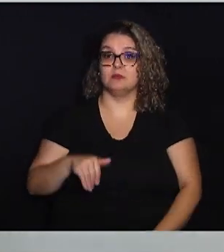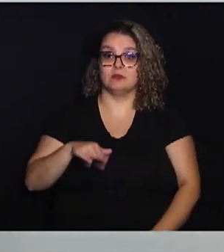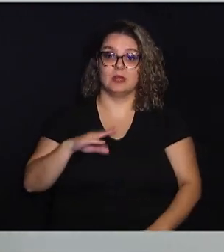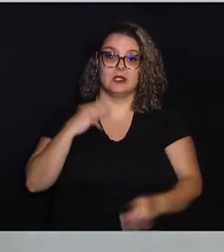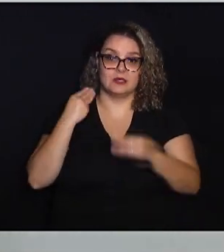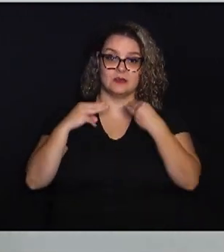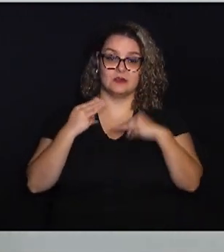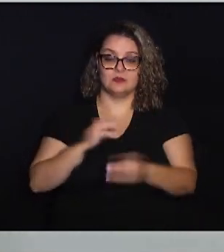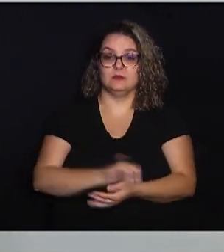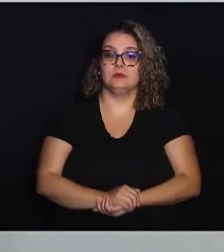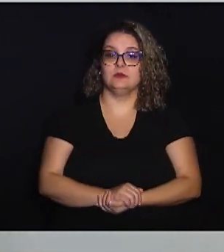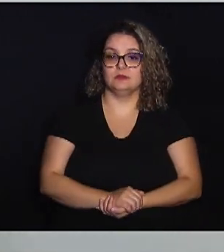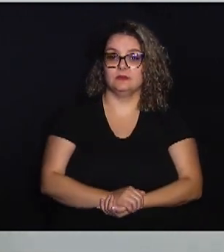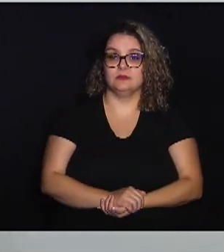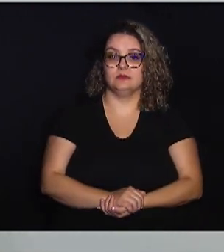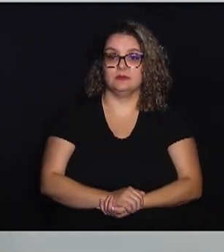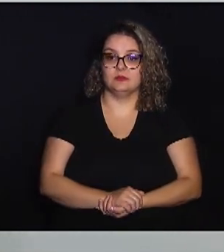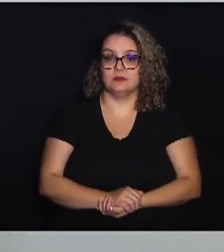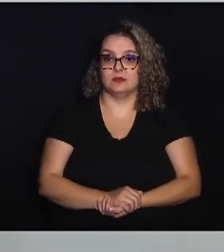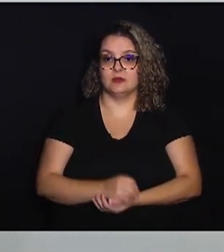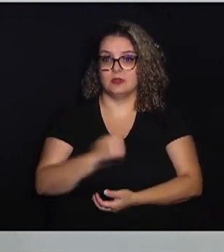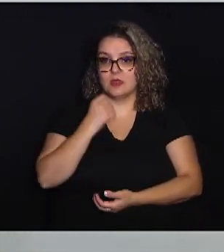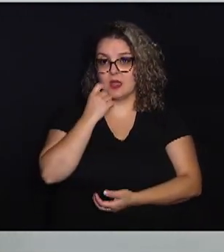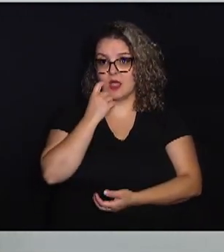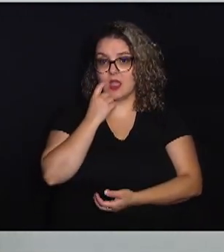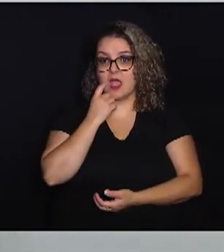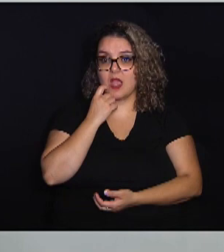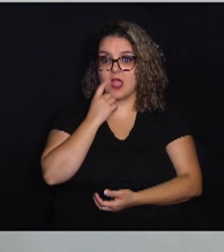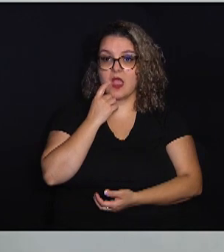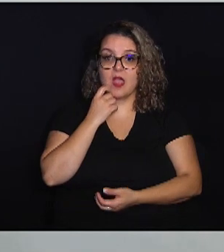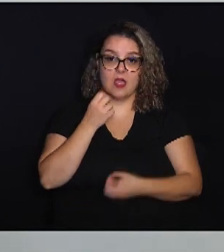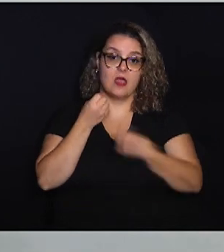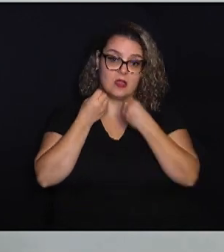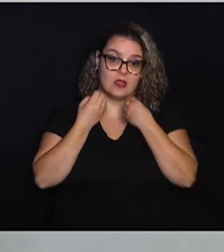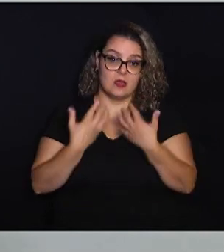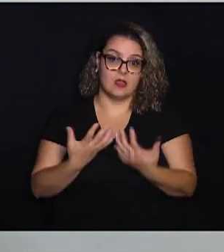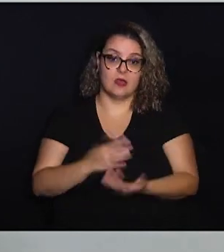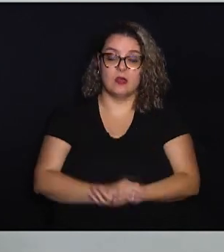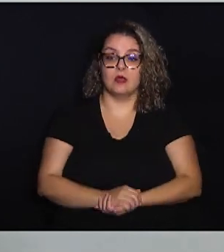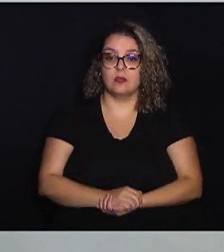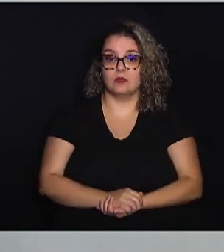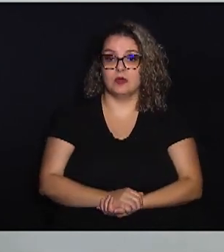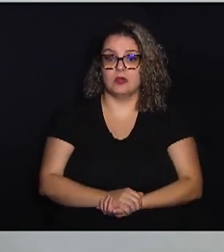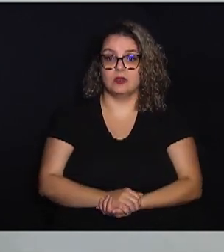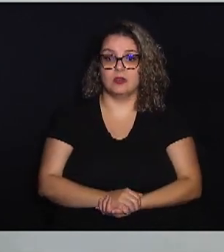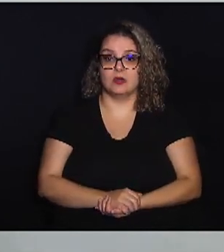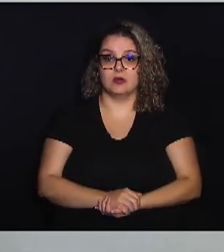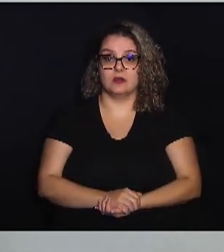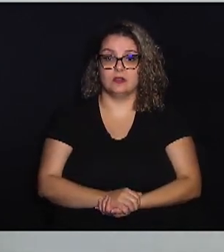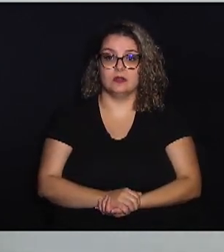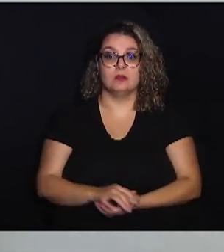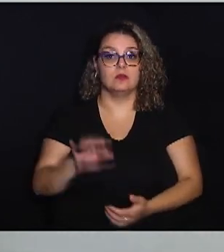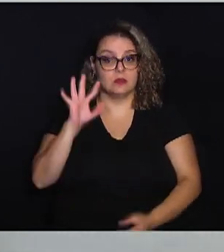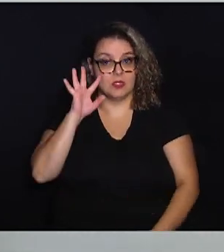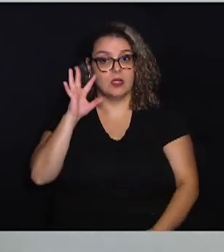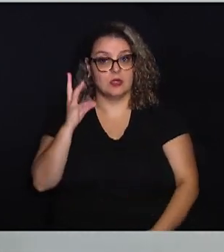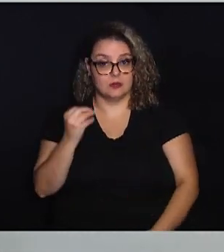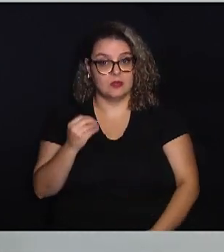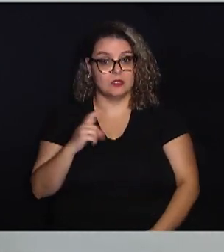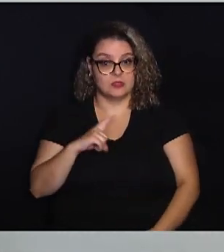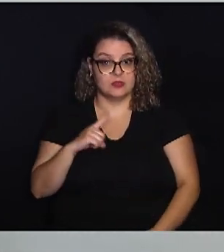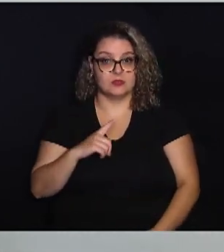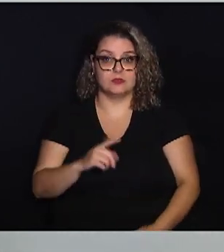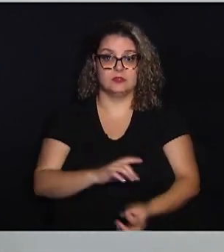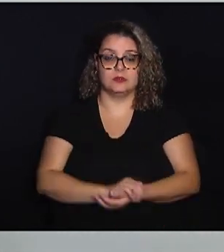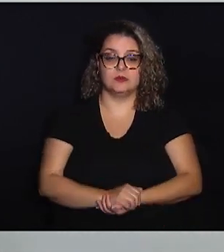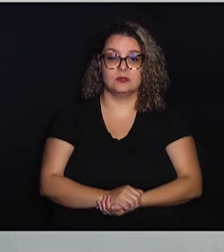música. Eu leio porque é bom, né, para ampliar o conhecimento também